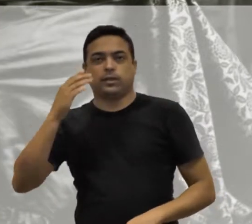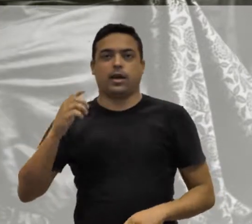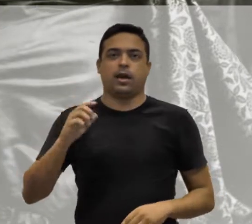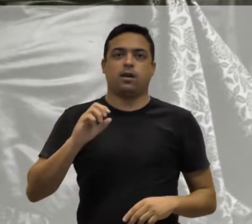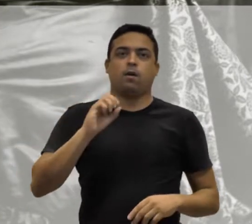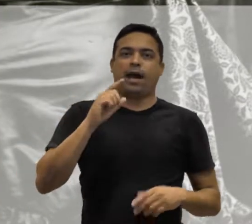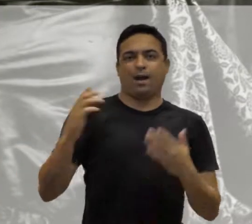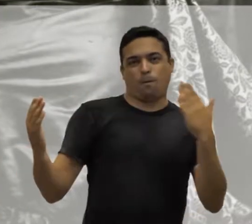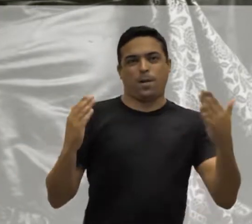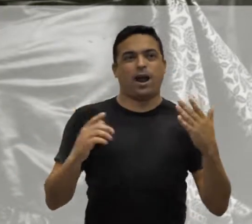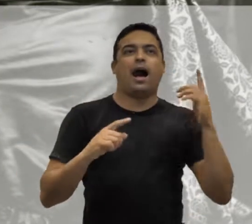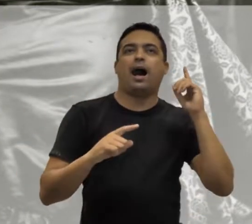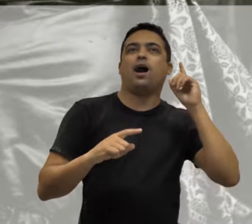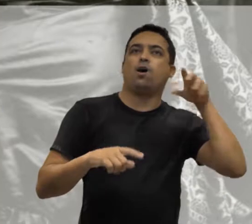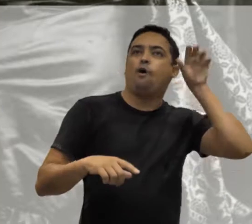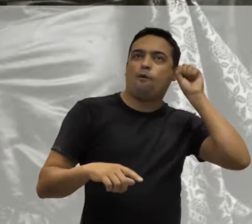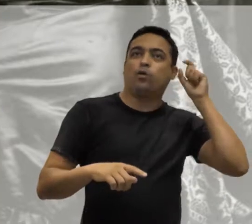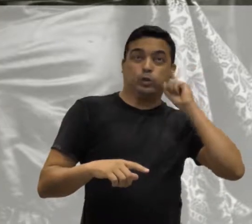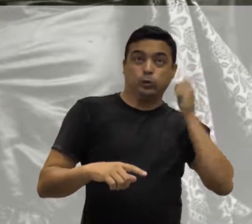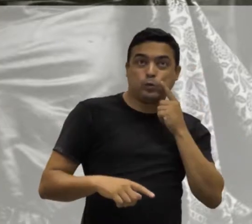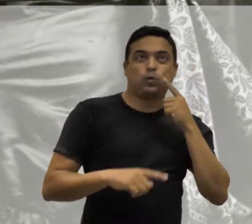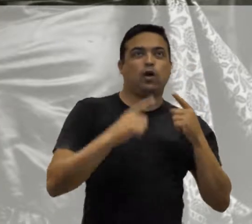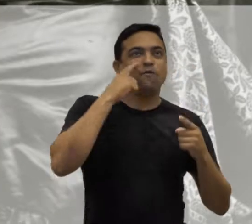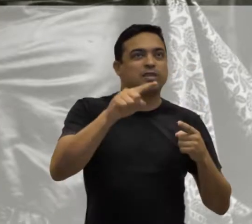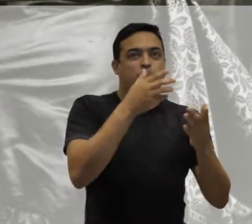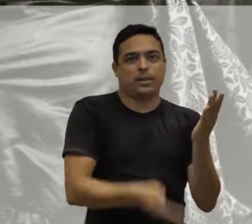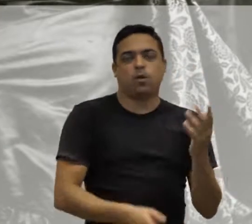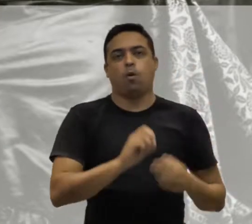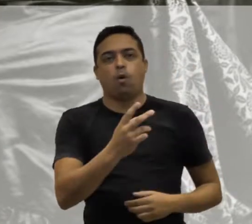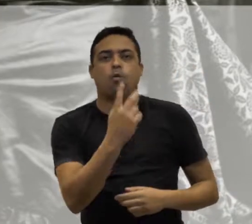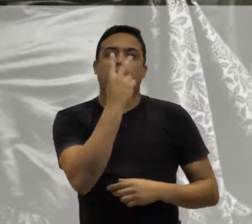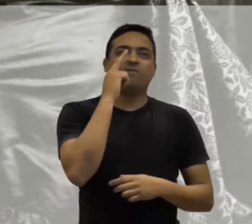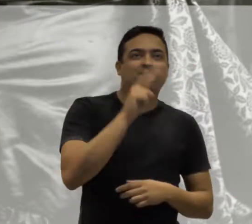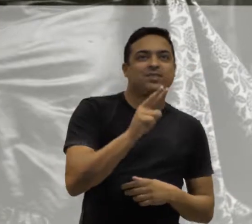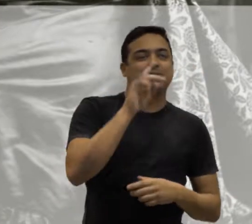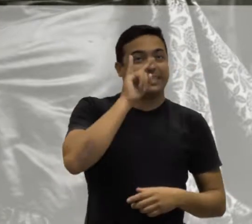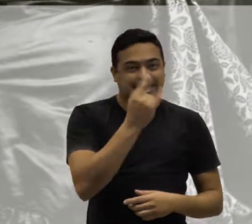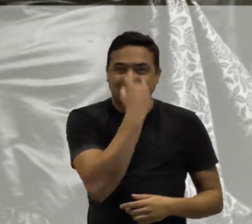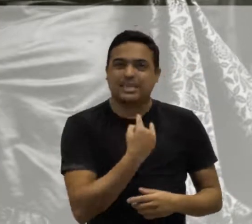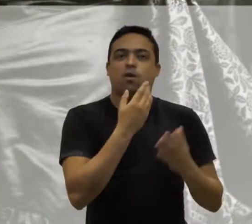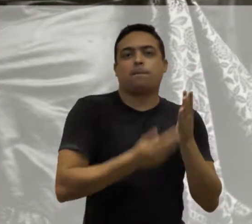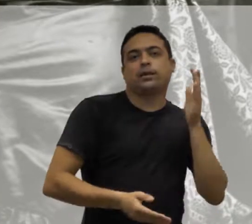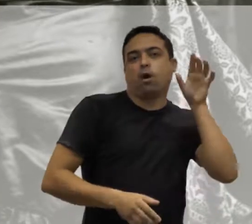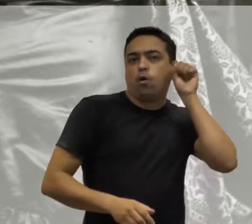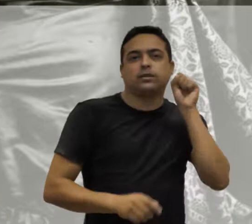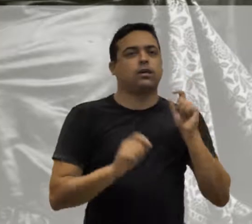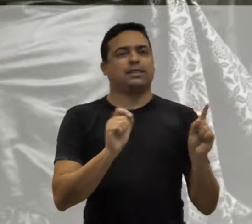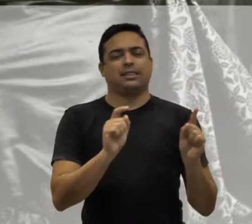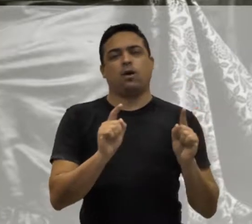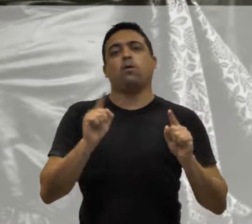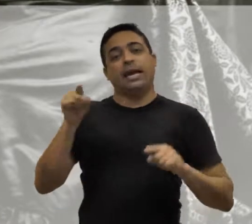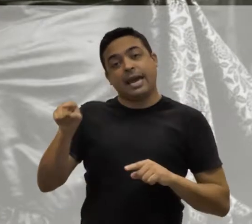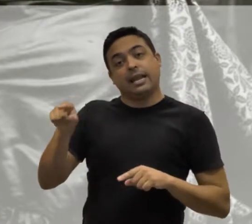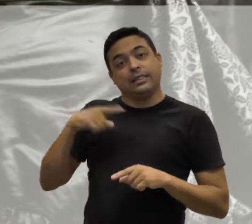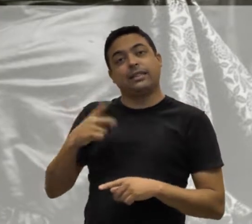cego ou um cego que perdeu a audição. Deve ser visto como uma pessoa que tem a associação das duas deficiências